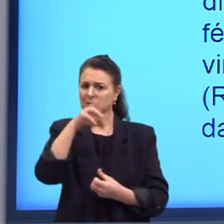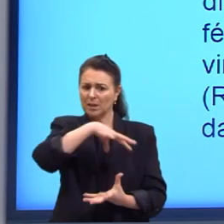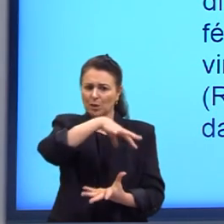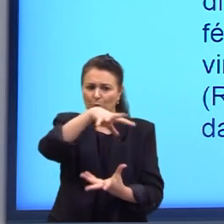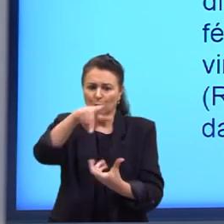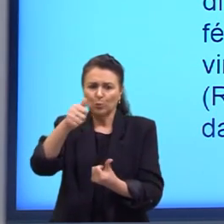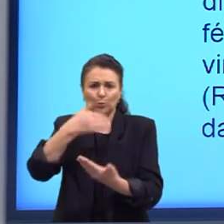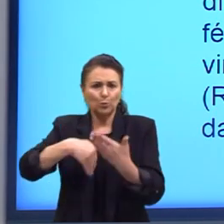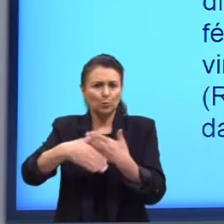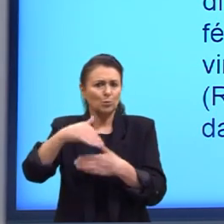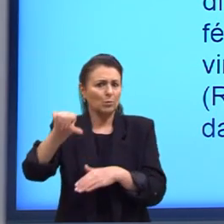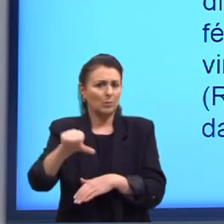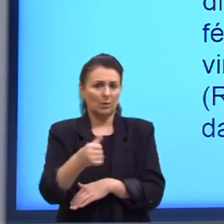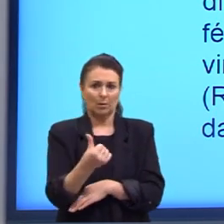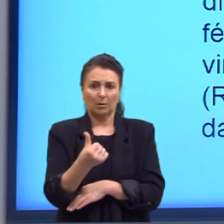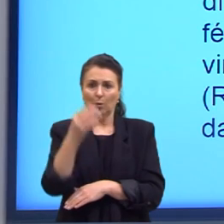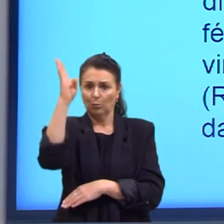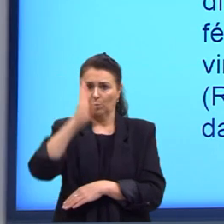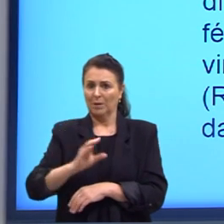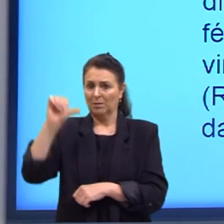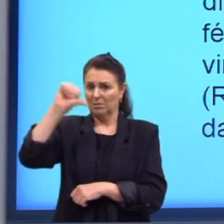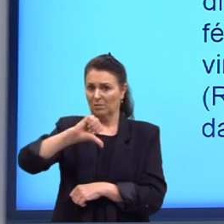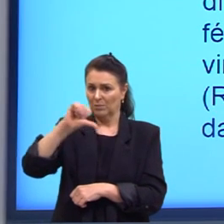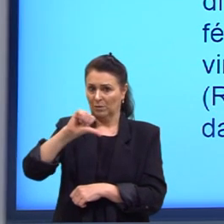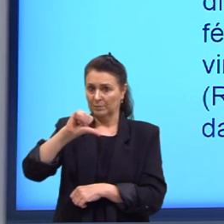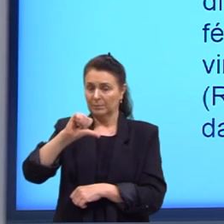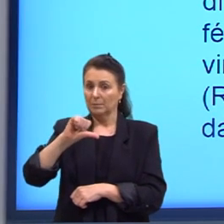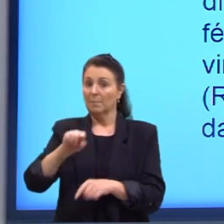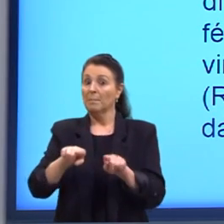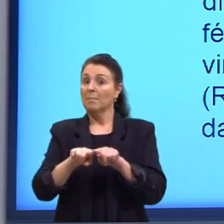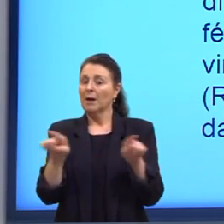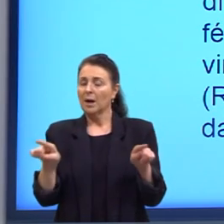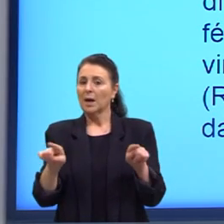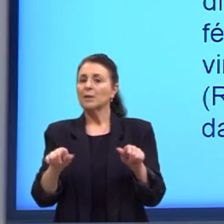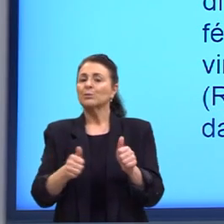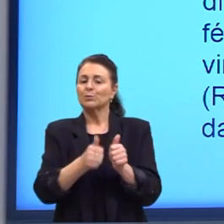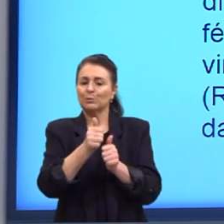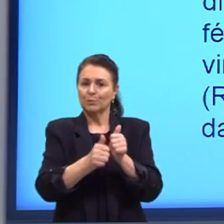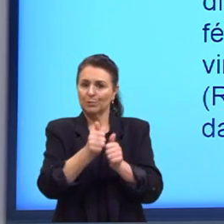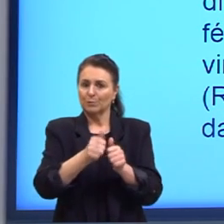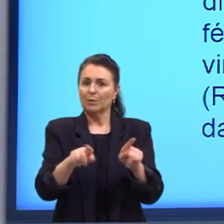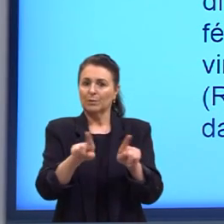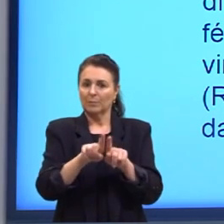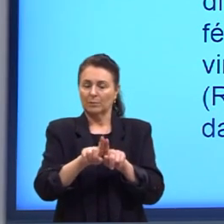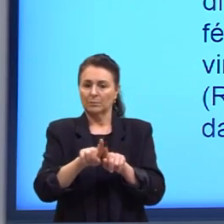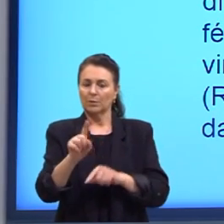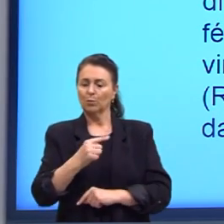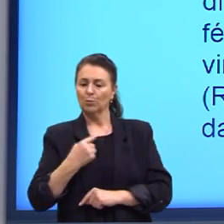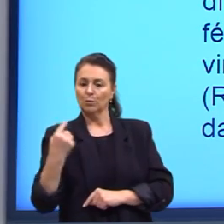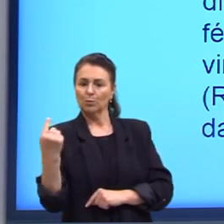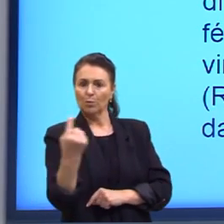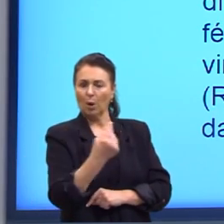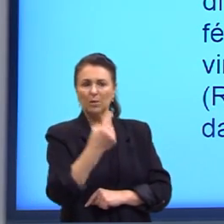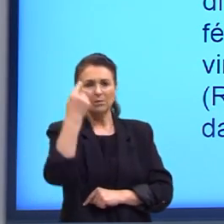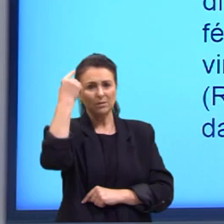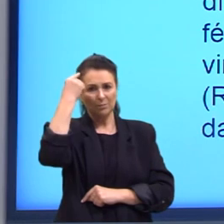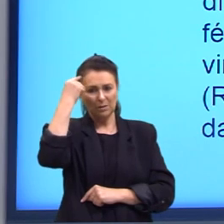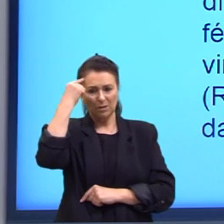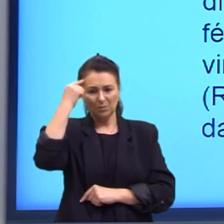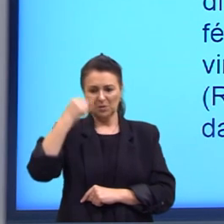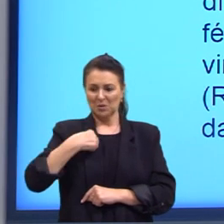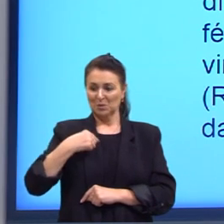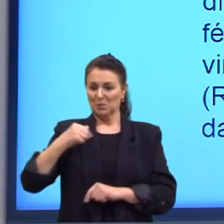isso em todos os setores e sobretudo no futebol quero dizer que nós nos julgamos os